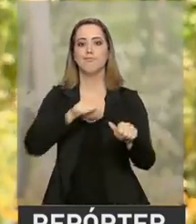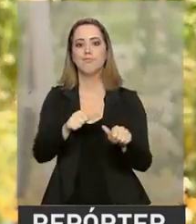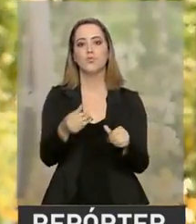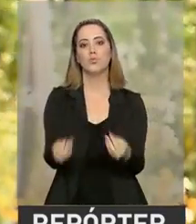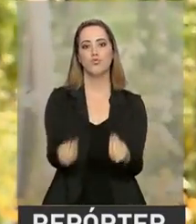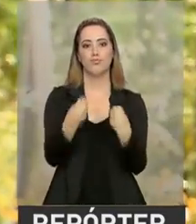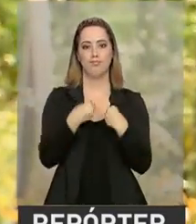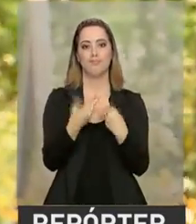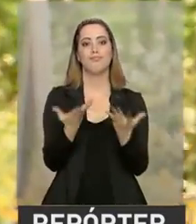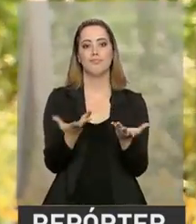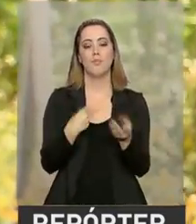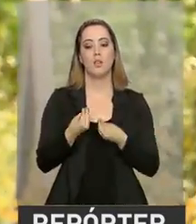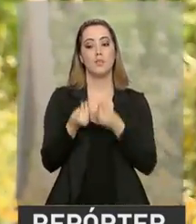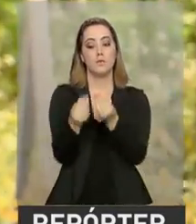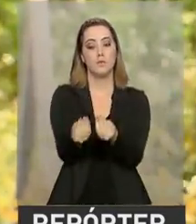volta se você dá você recebe